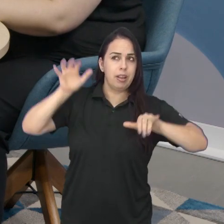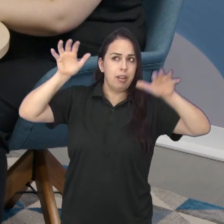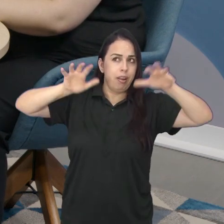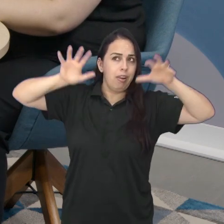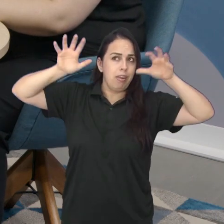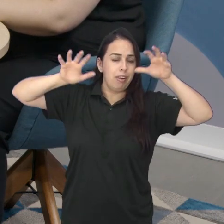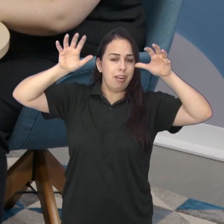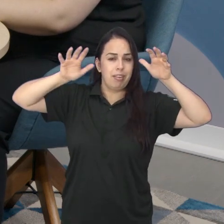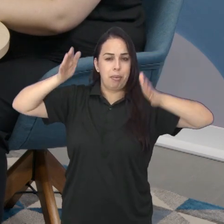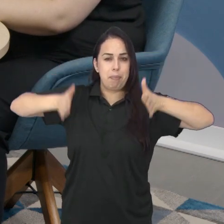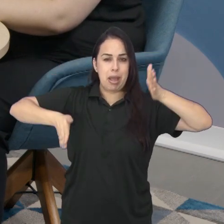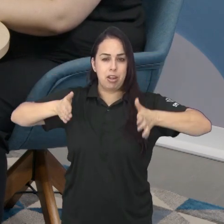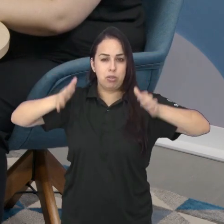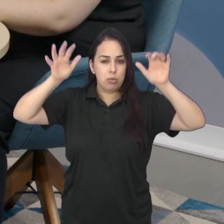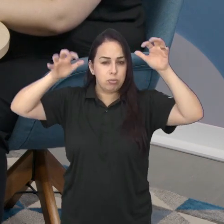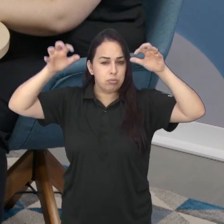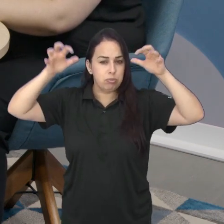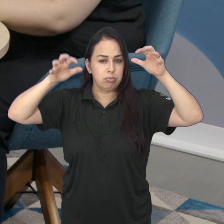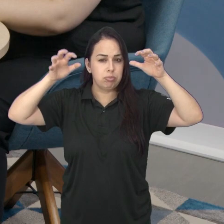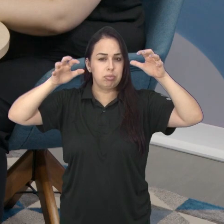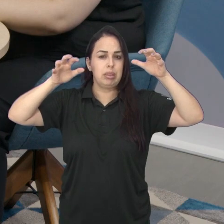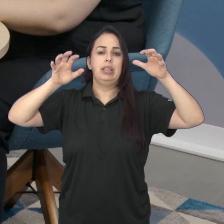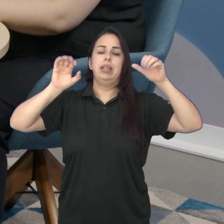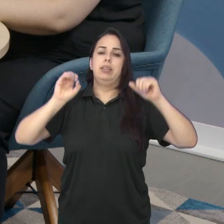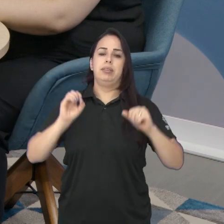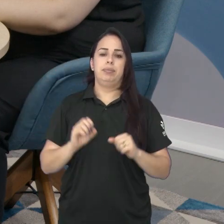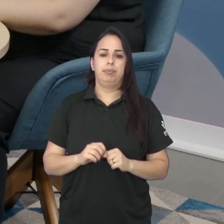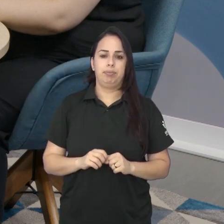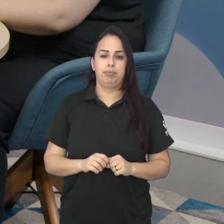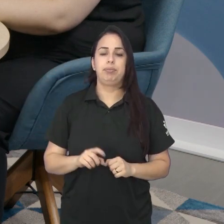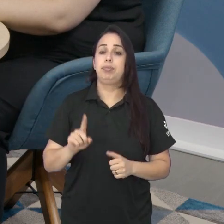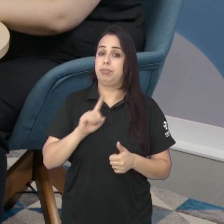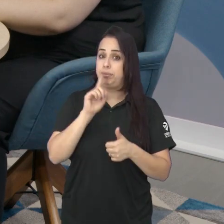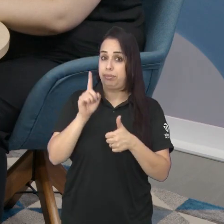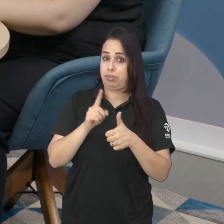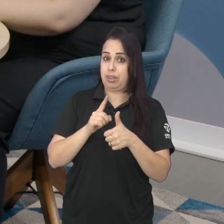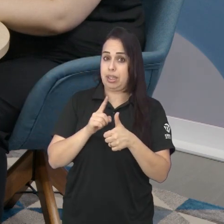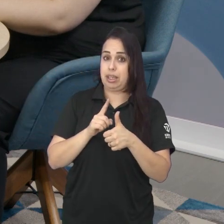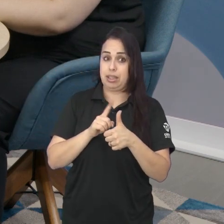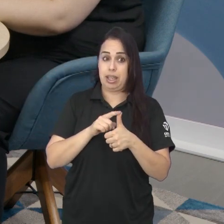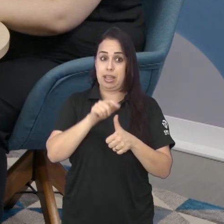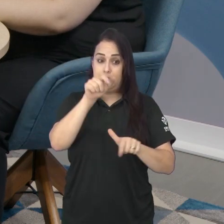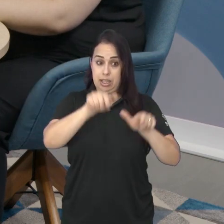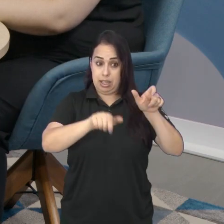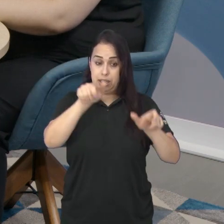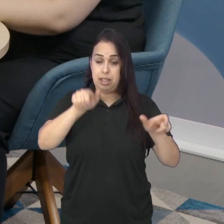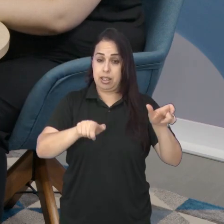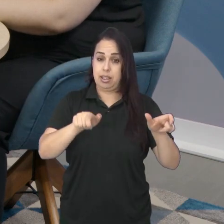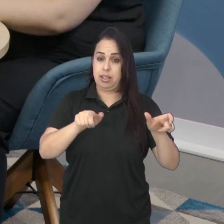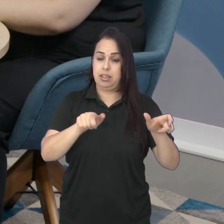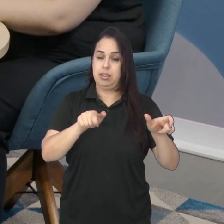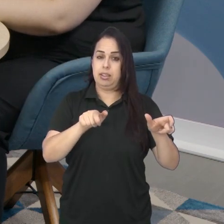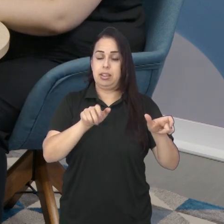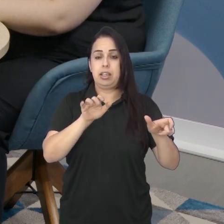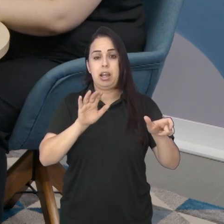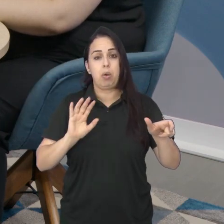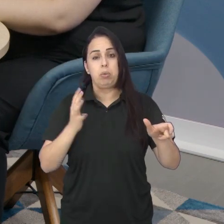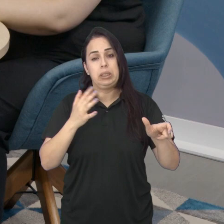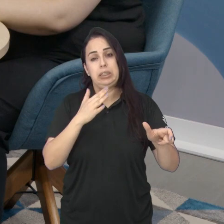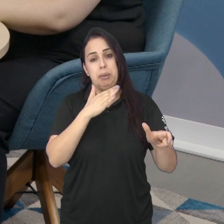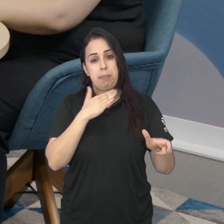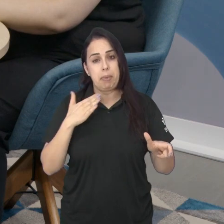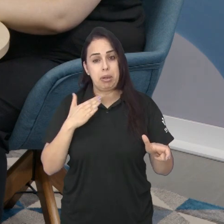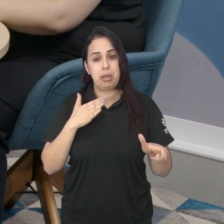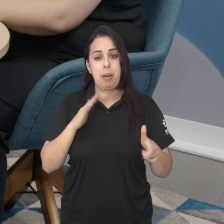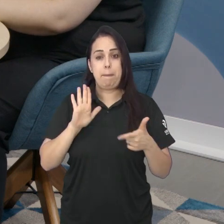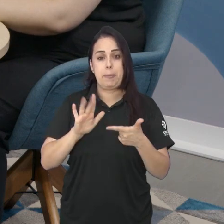de chuvas, temporadas de chuvas, né, vai muito além. Tem a questão das vidas, que infelizmente muitas vidas são ceifadas, e